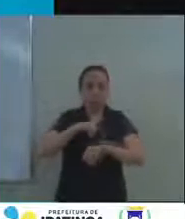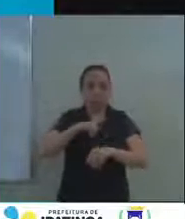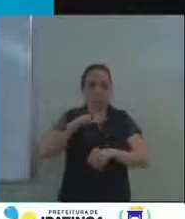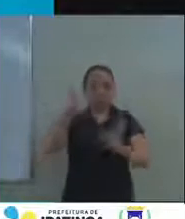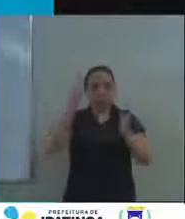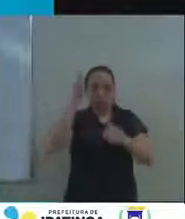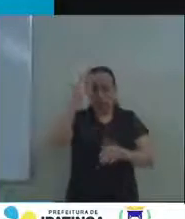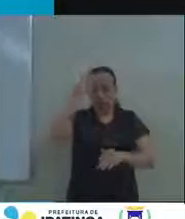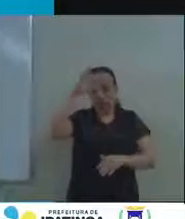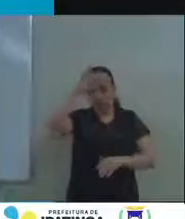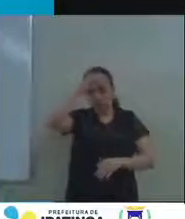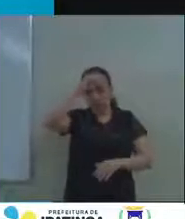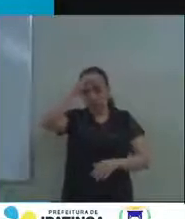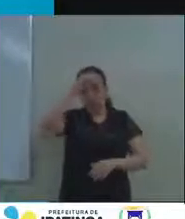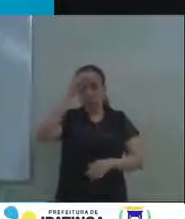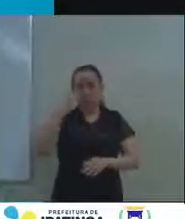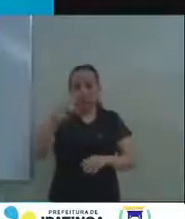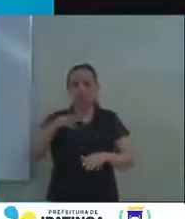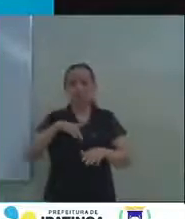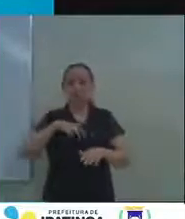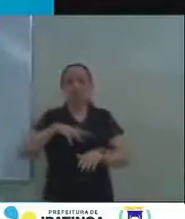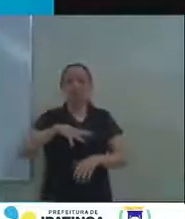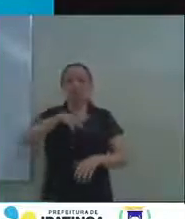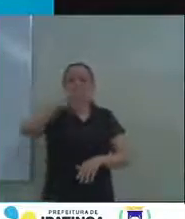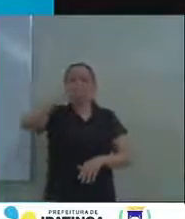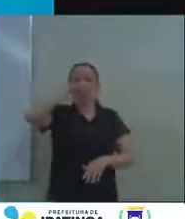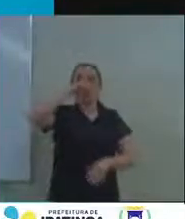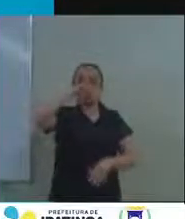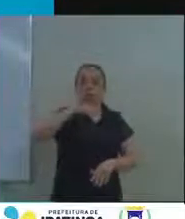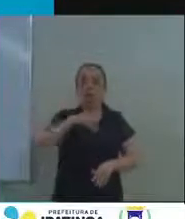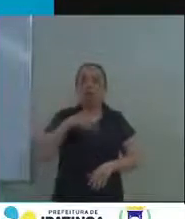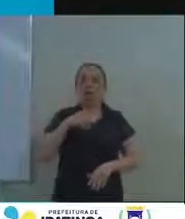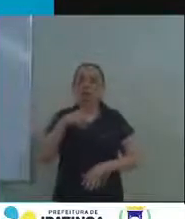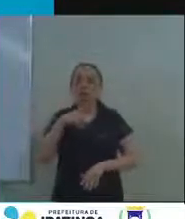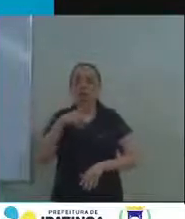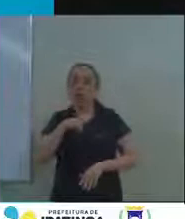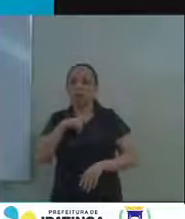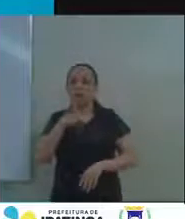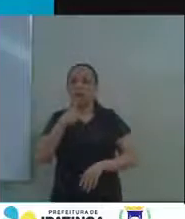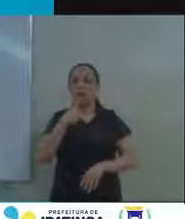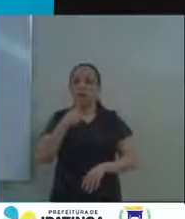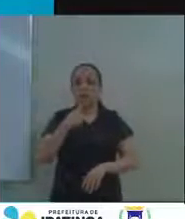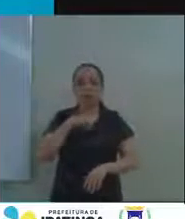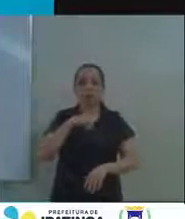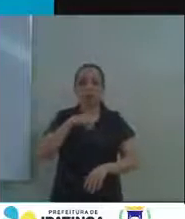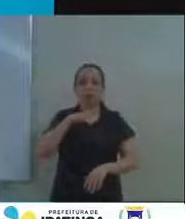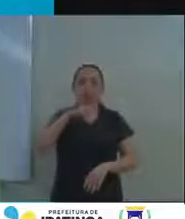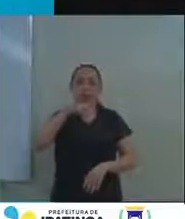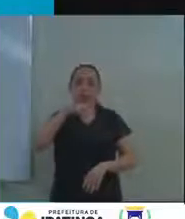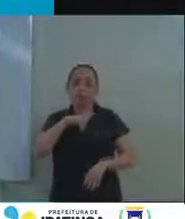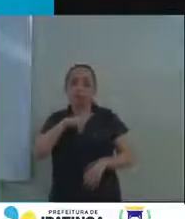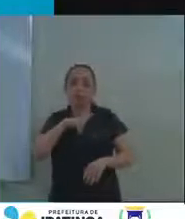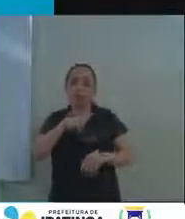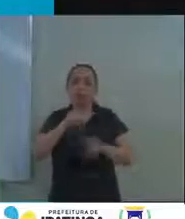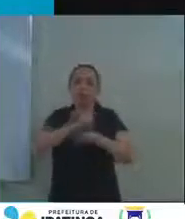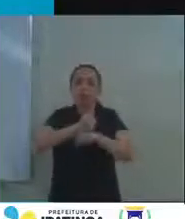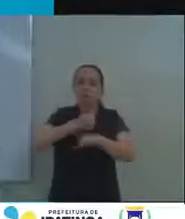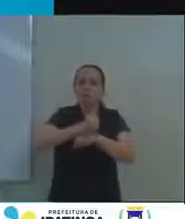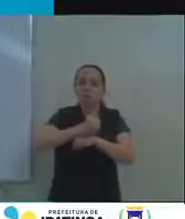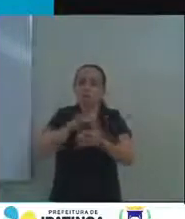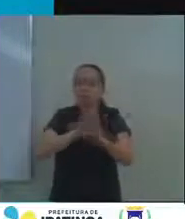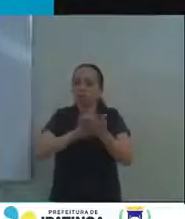mundo, que é eu vibrar a língua, em tom habitual, sem fazer esforço. Gente,